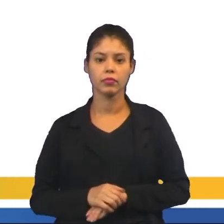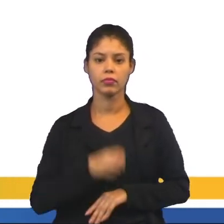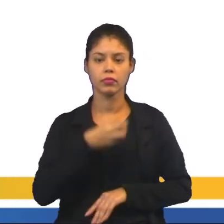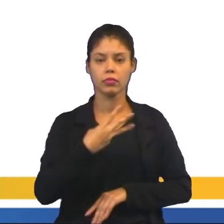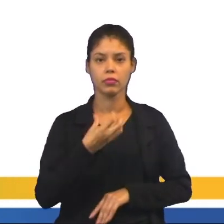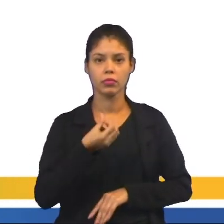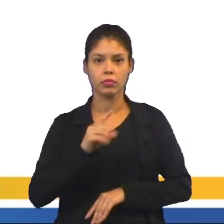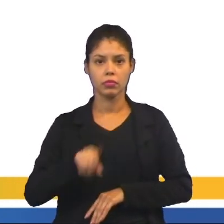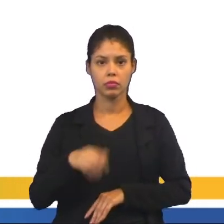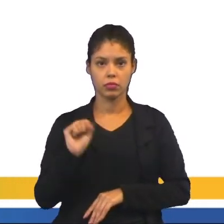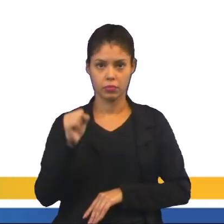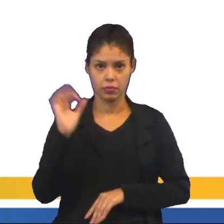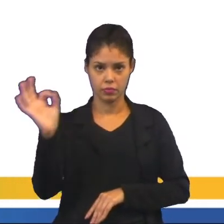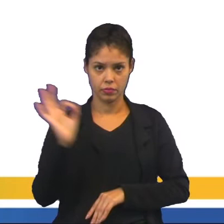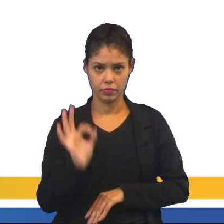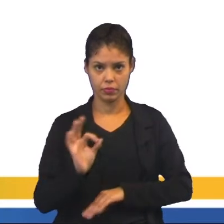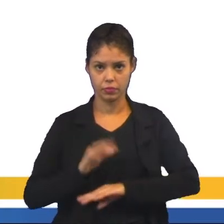com